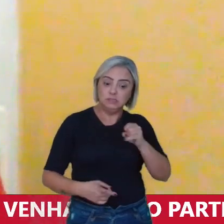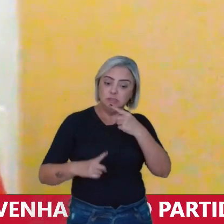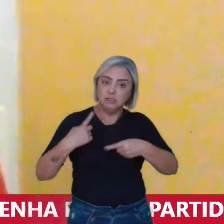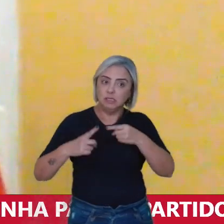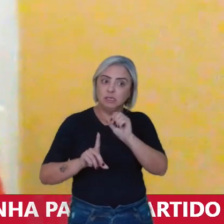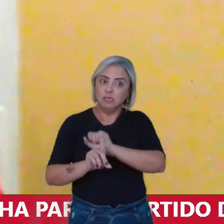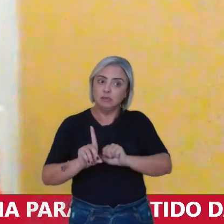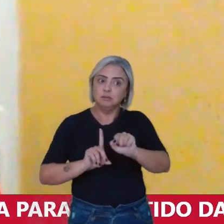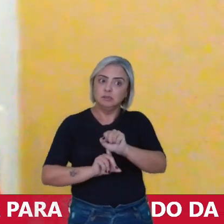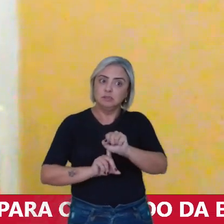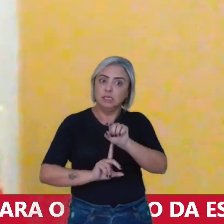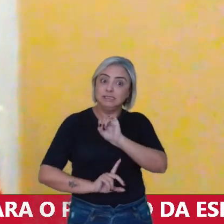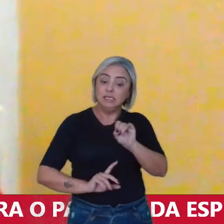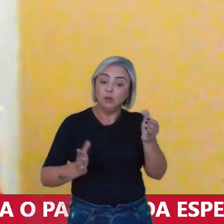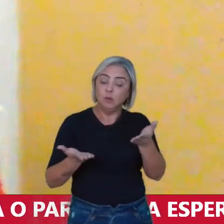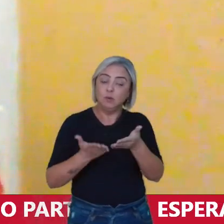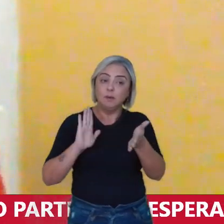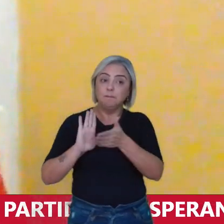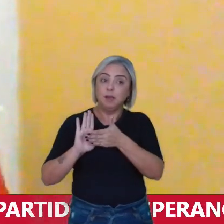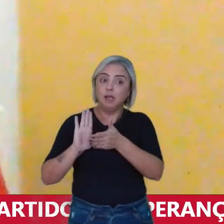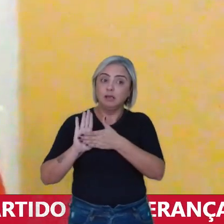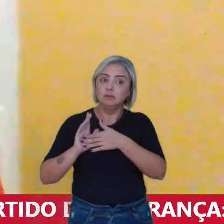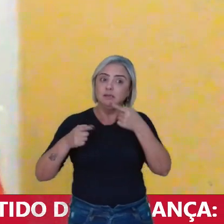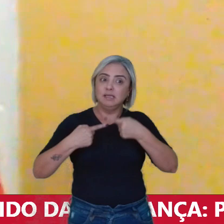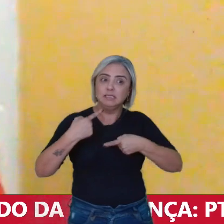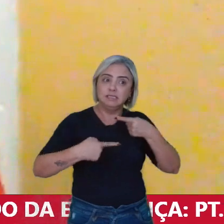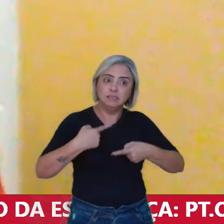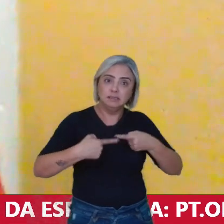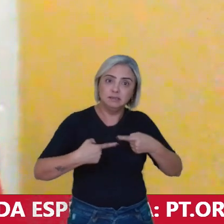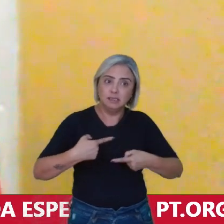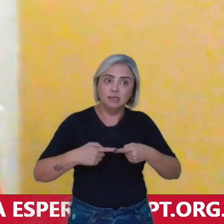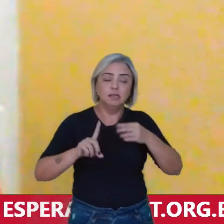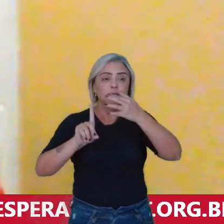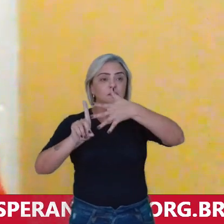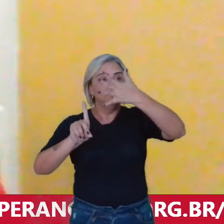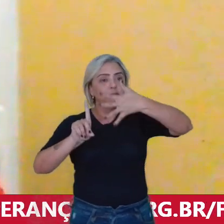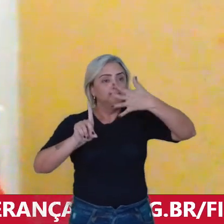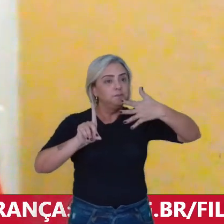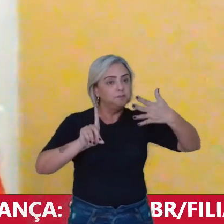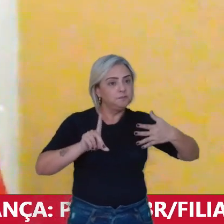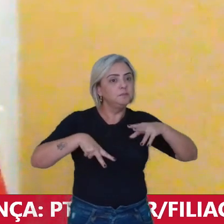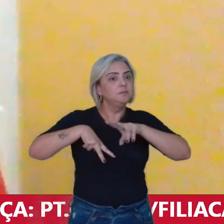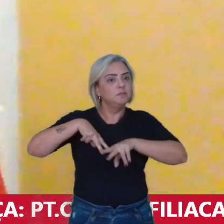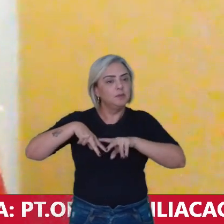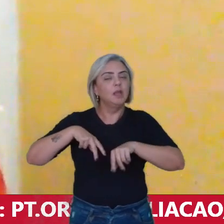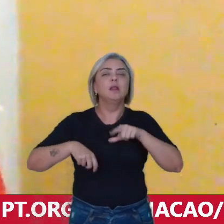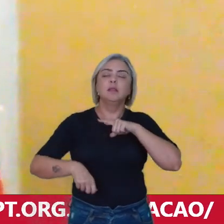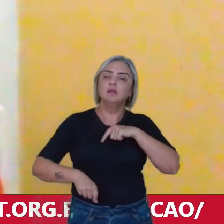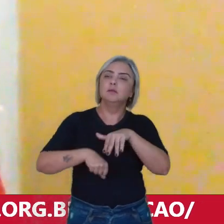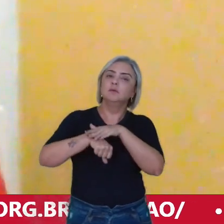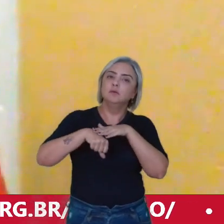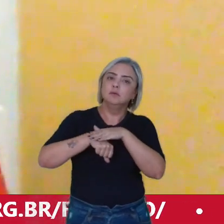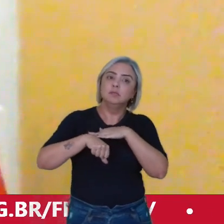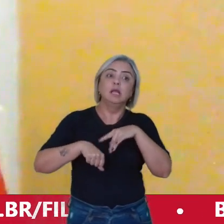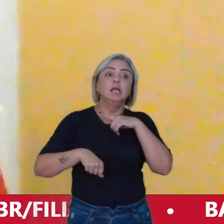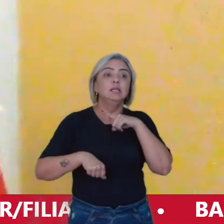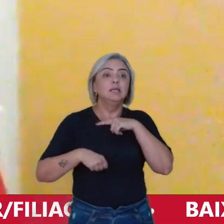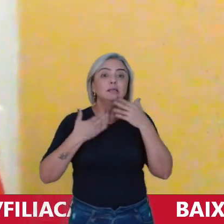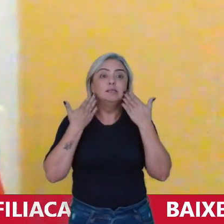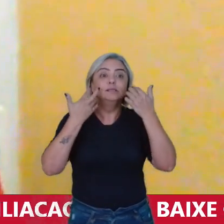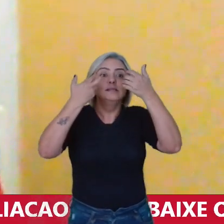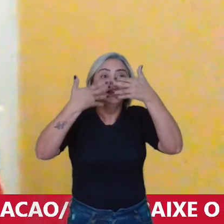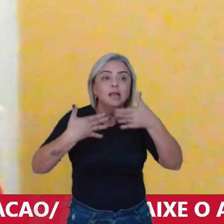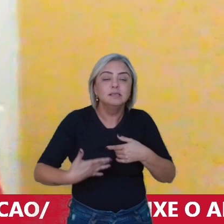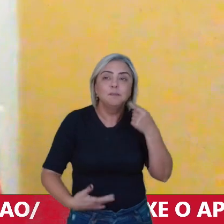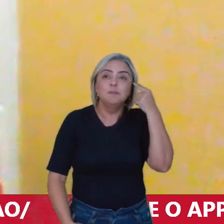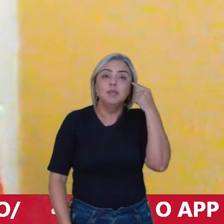está posto, e se hoje a pauta é discutir, sim, a questão LGBT, a questão gênero, nós temos que conversar, temos que colocar o que a